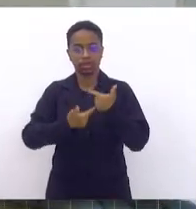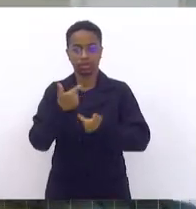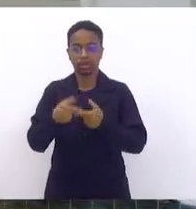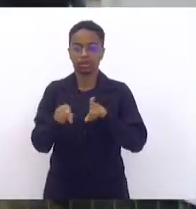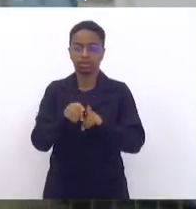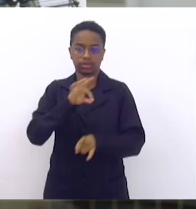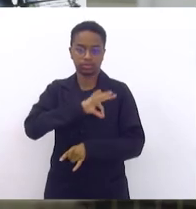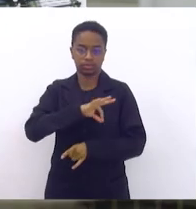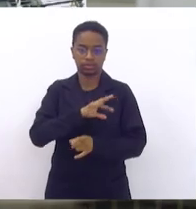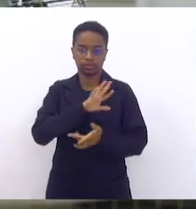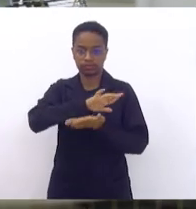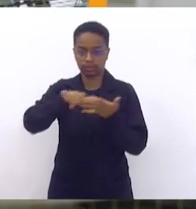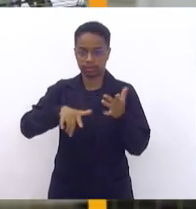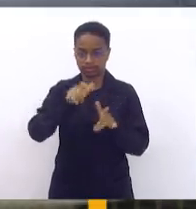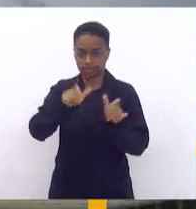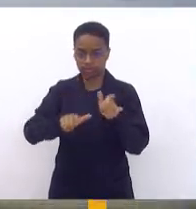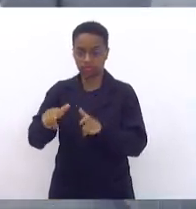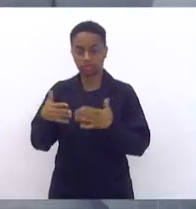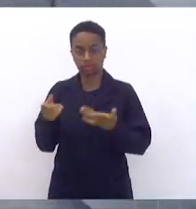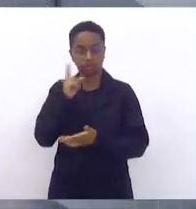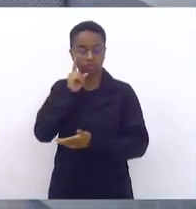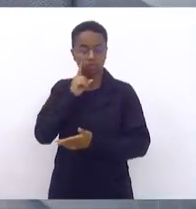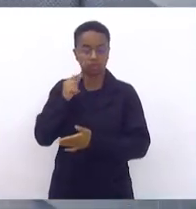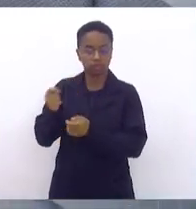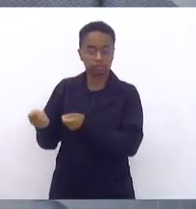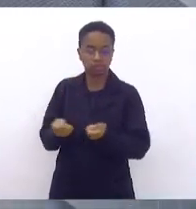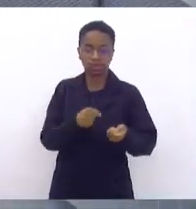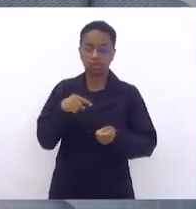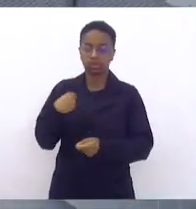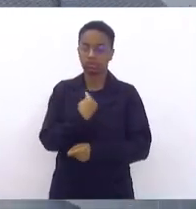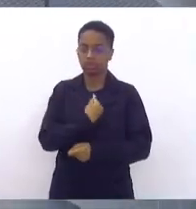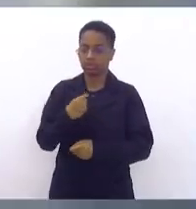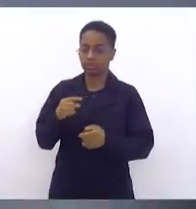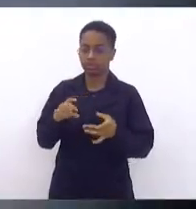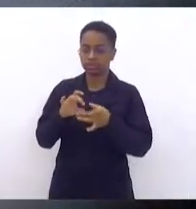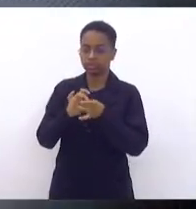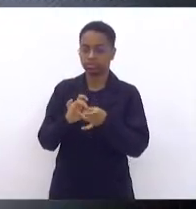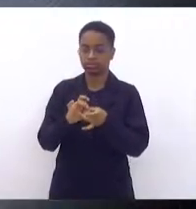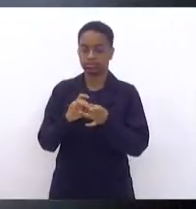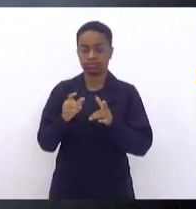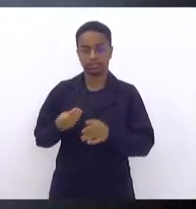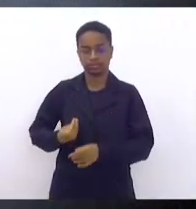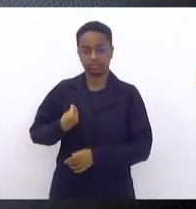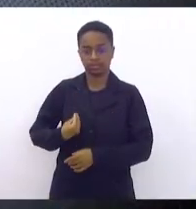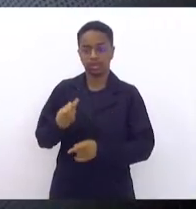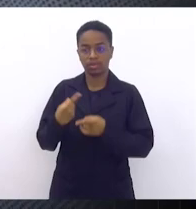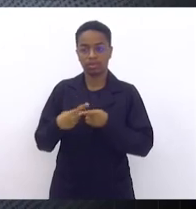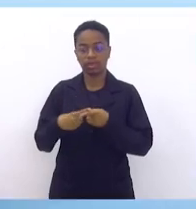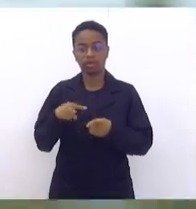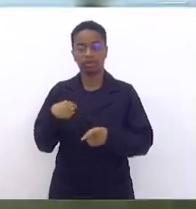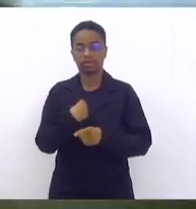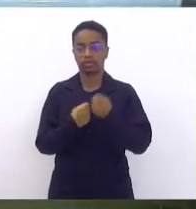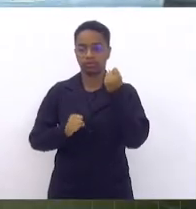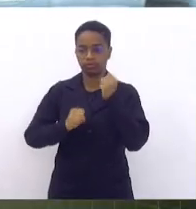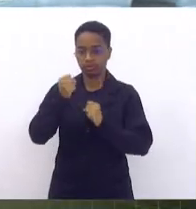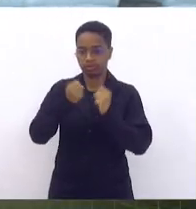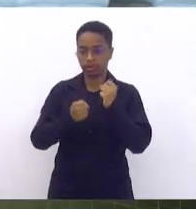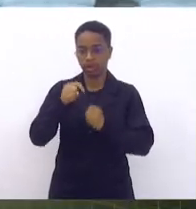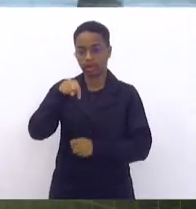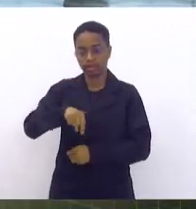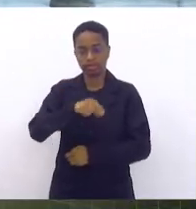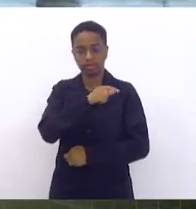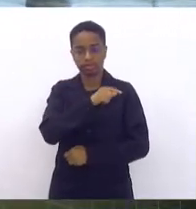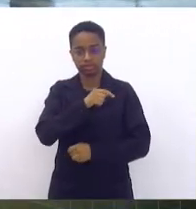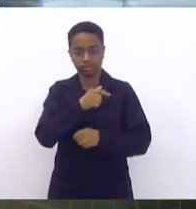gente e é no seu dia a dia que nós da Braskem estamos isso porque a nossa indústria aqui no município produz